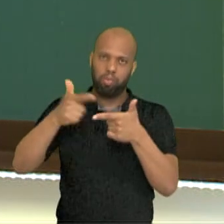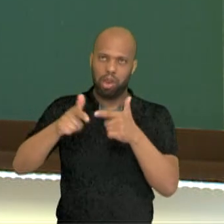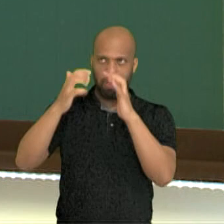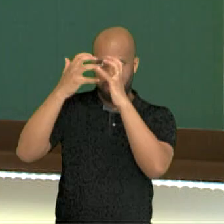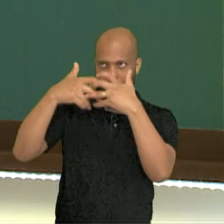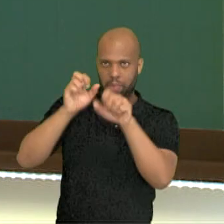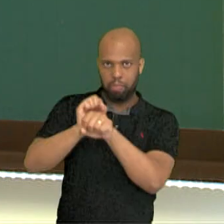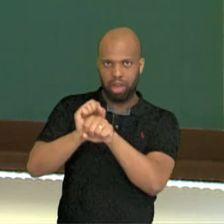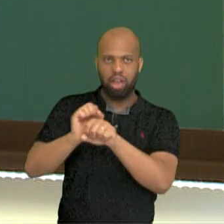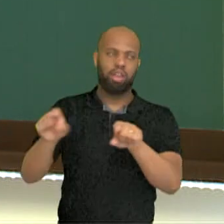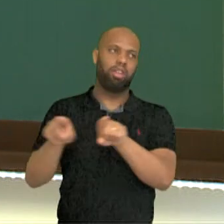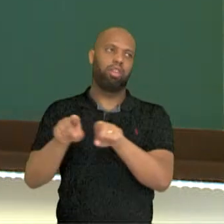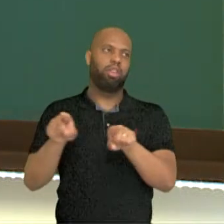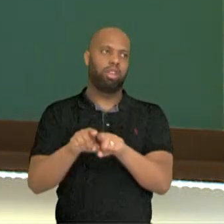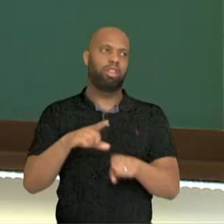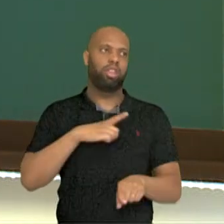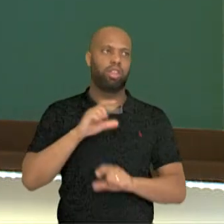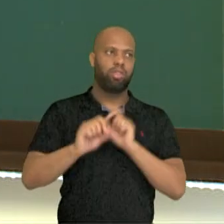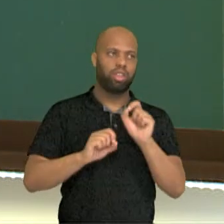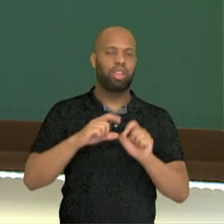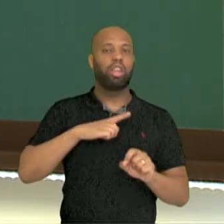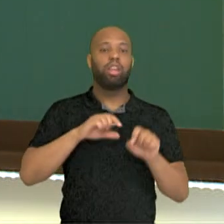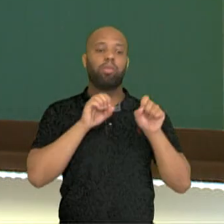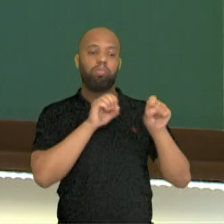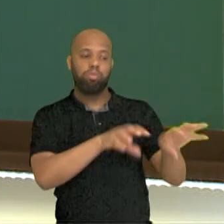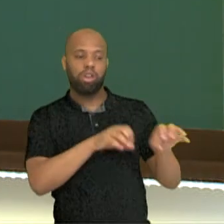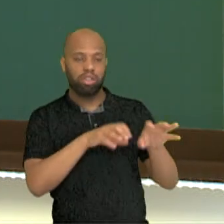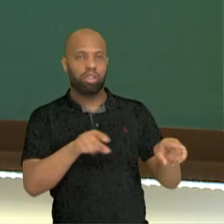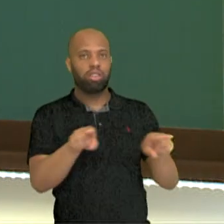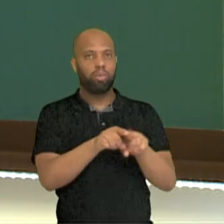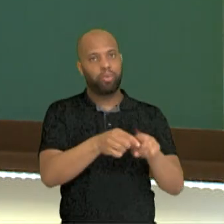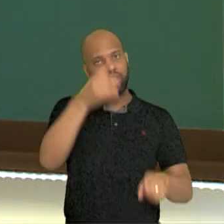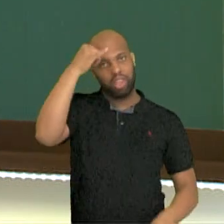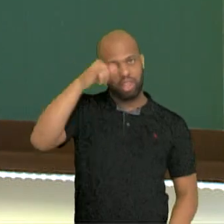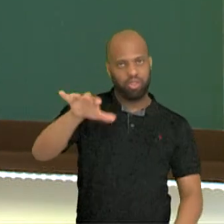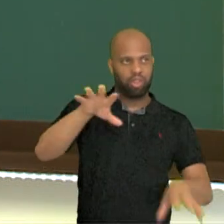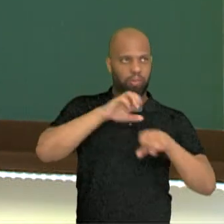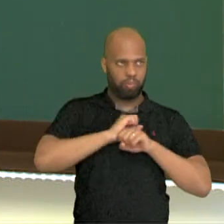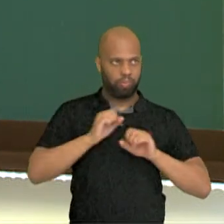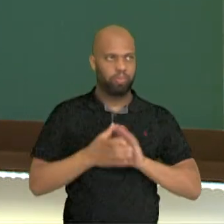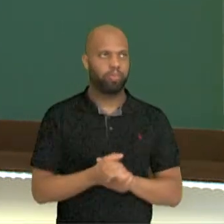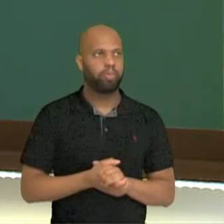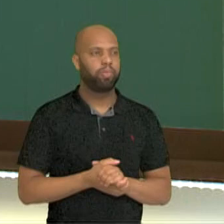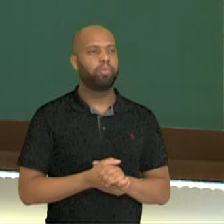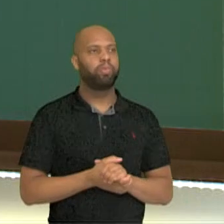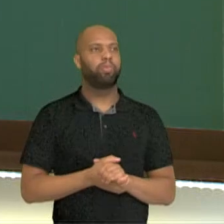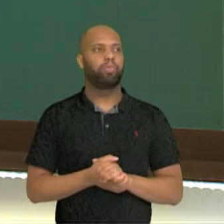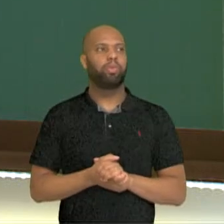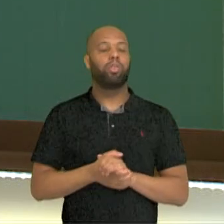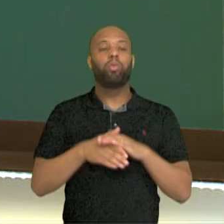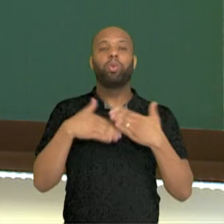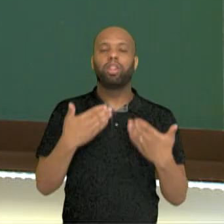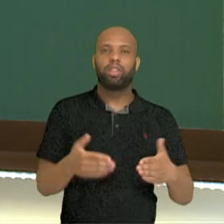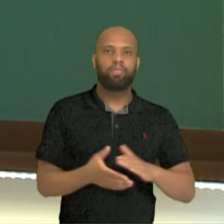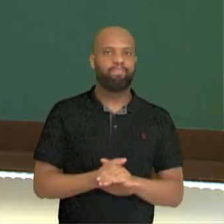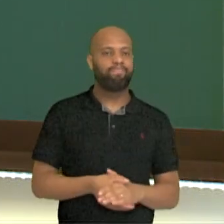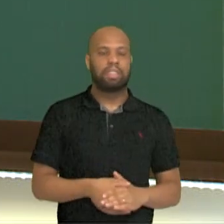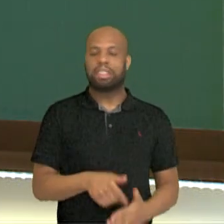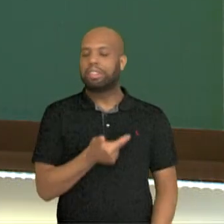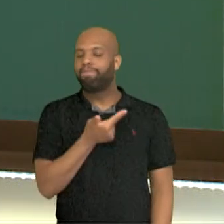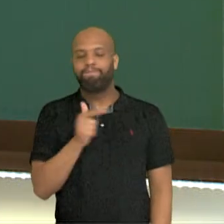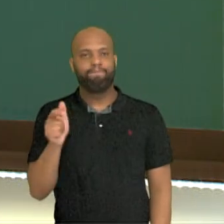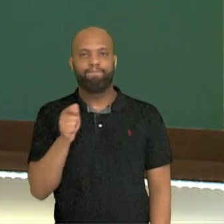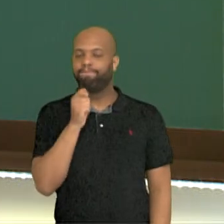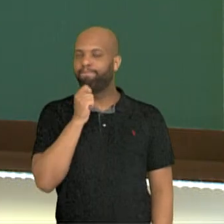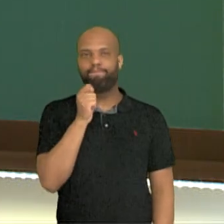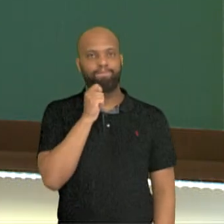seja, lembra educação e precaução lá na infância e na adolescência? Pessoal, ainda